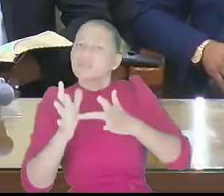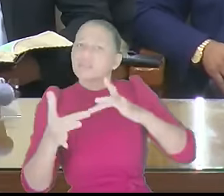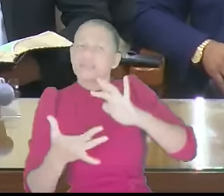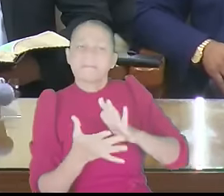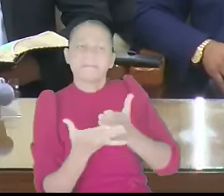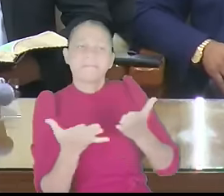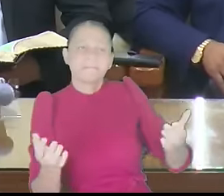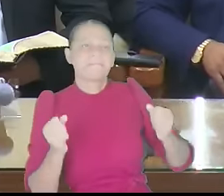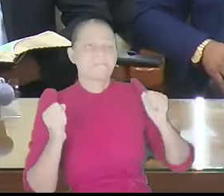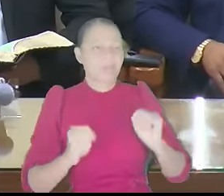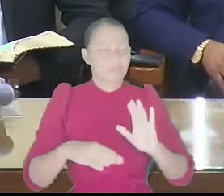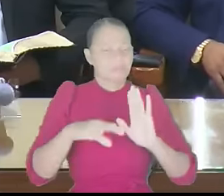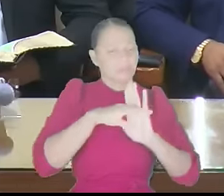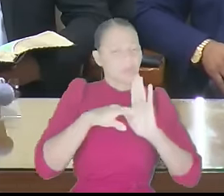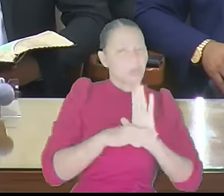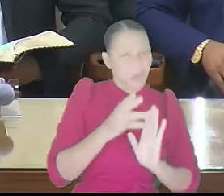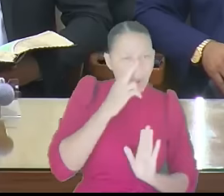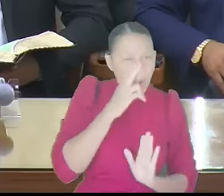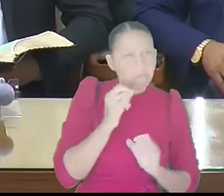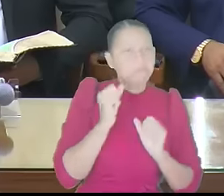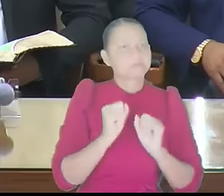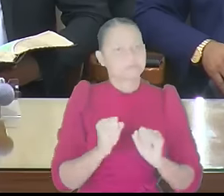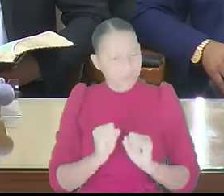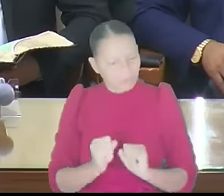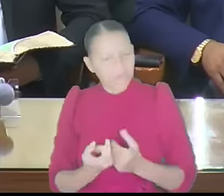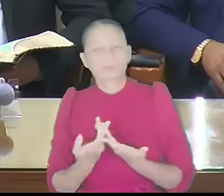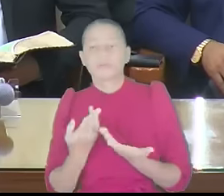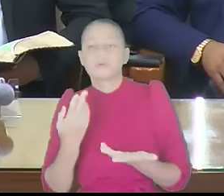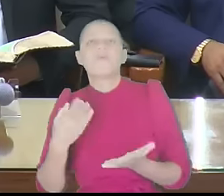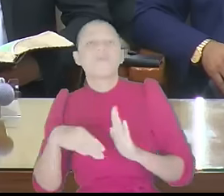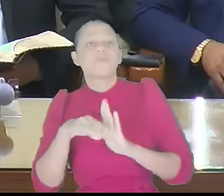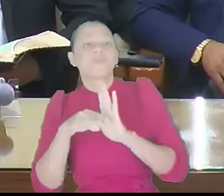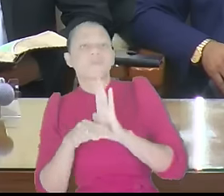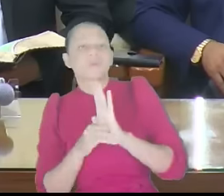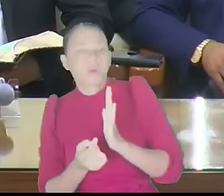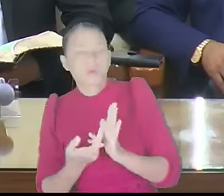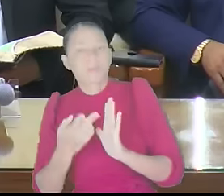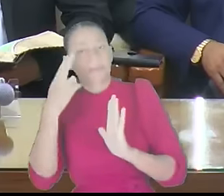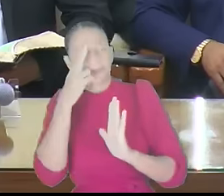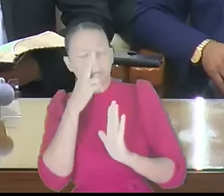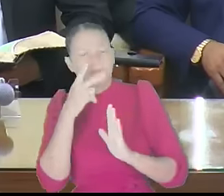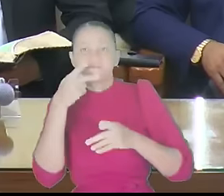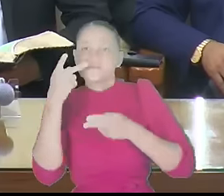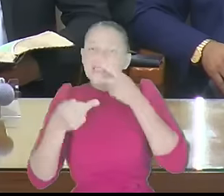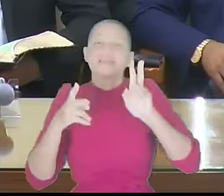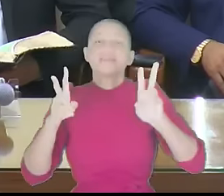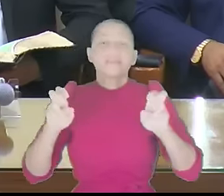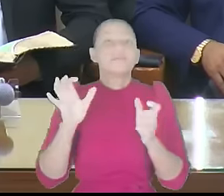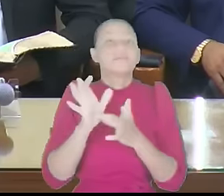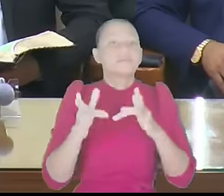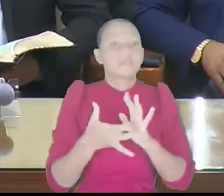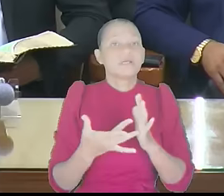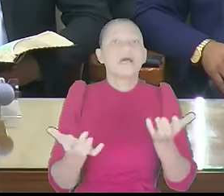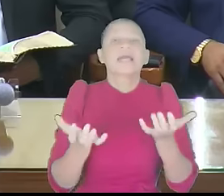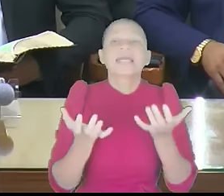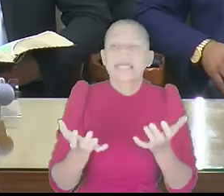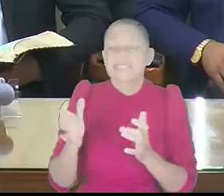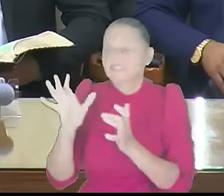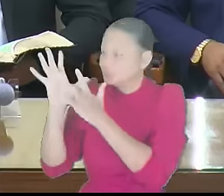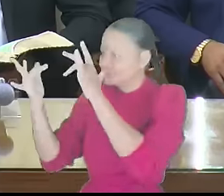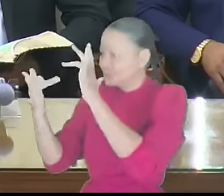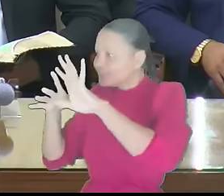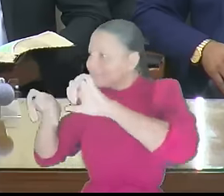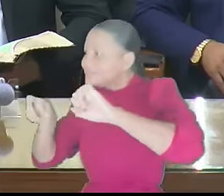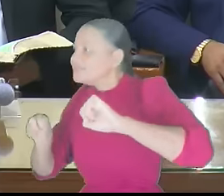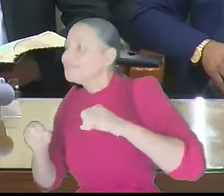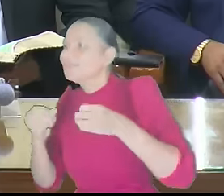Pode ser que tenha um programa para crente. Você pode ter um programa para crente e um programa para falar de Jesus. O que é que o teu amado tem? O que é que o